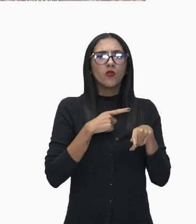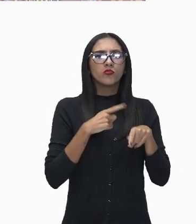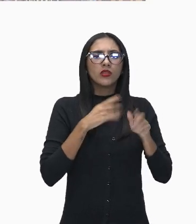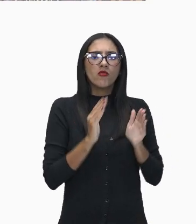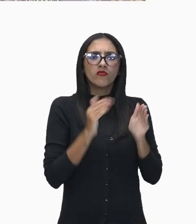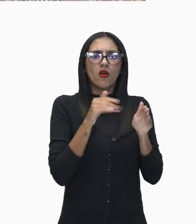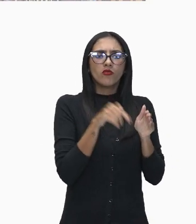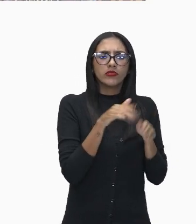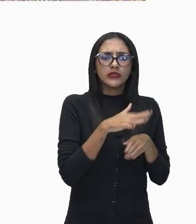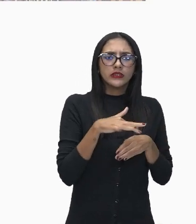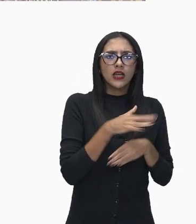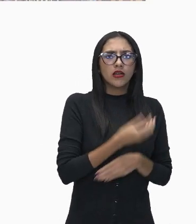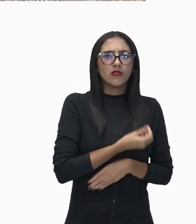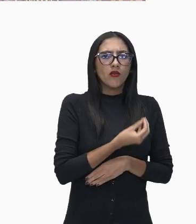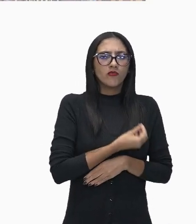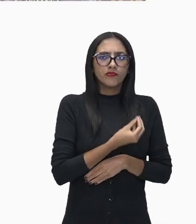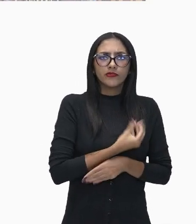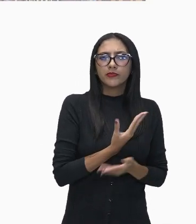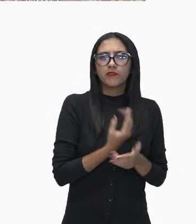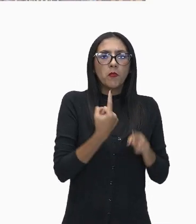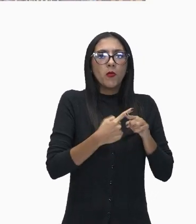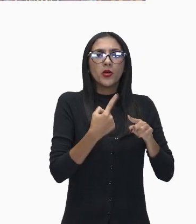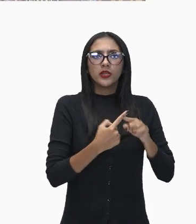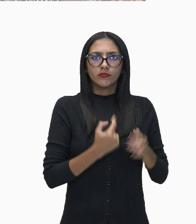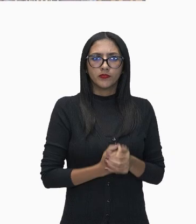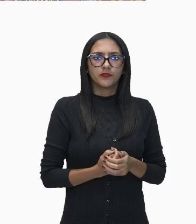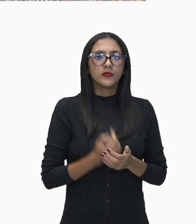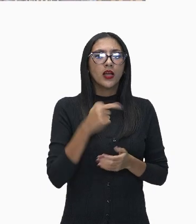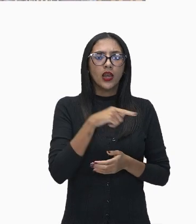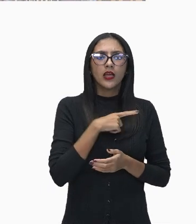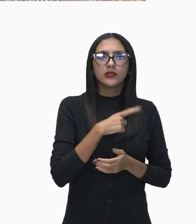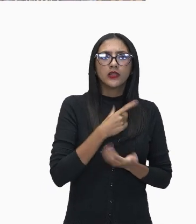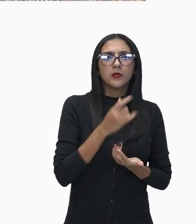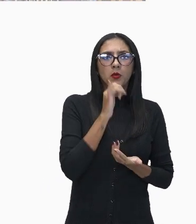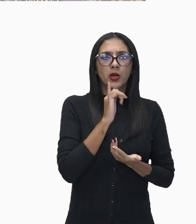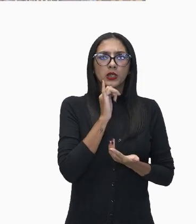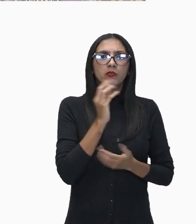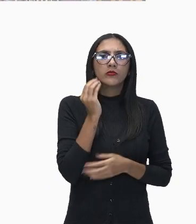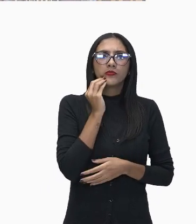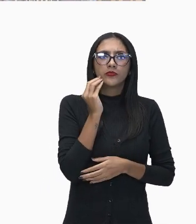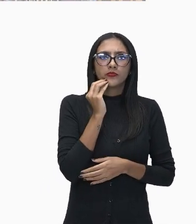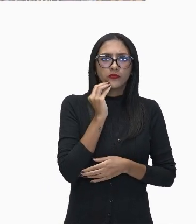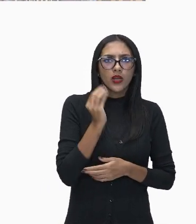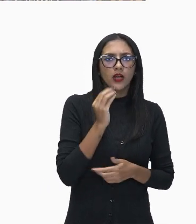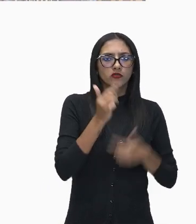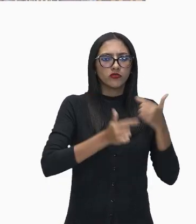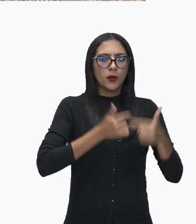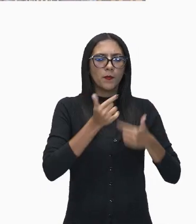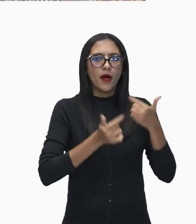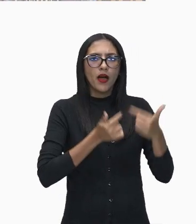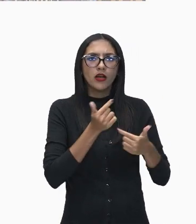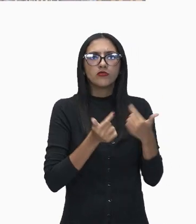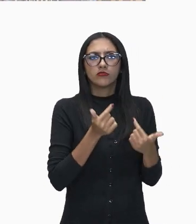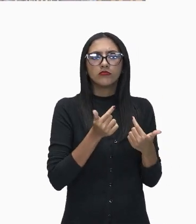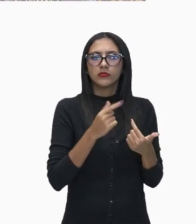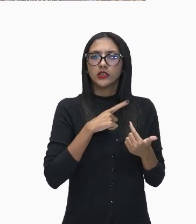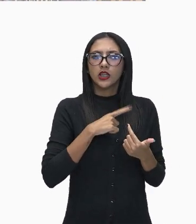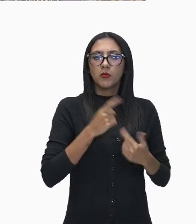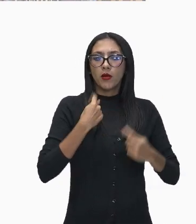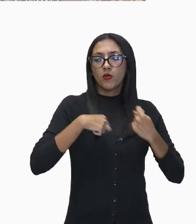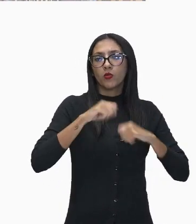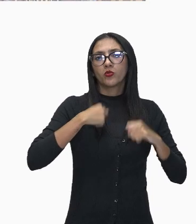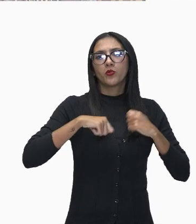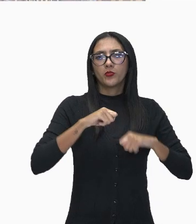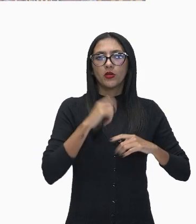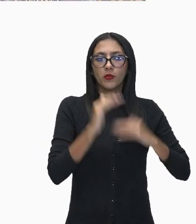naquele determinado lugar, porque ali há uma atividade geradora de renda. Então, se a